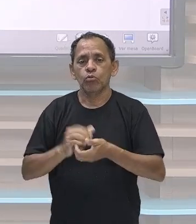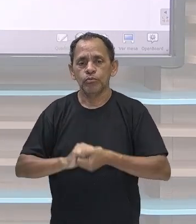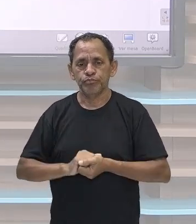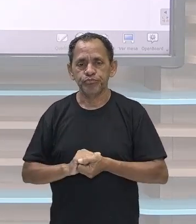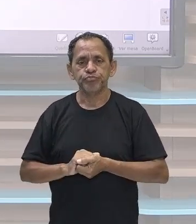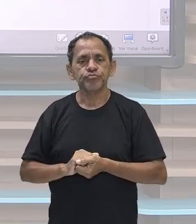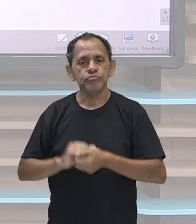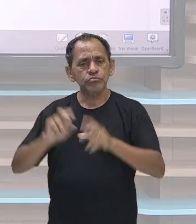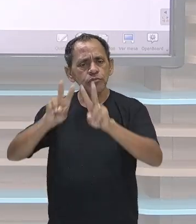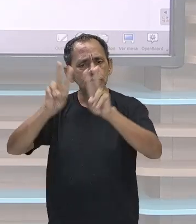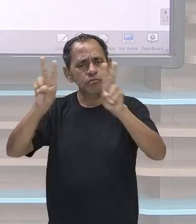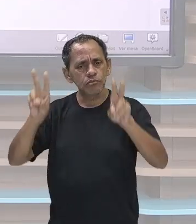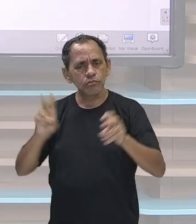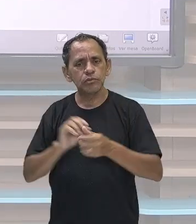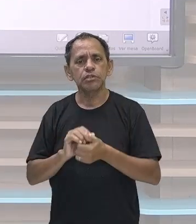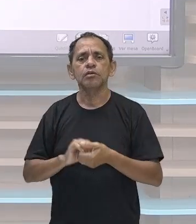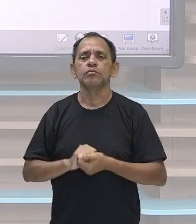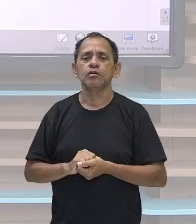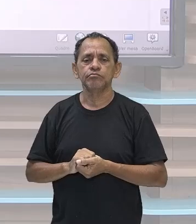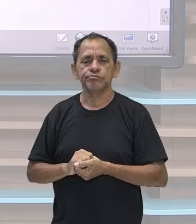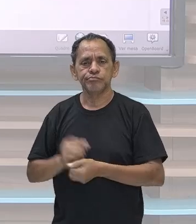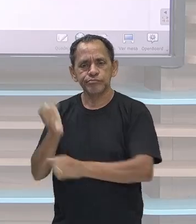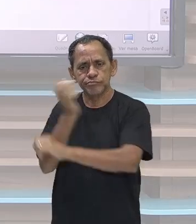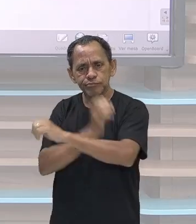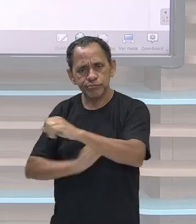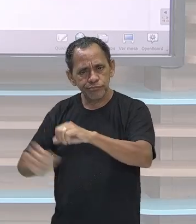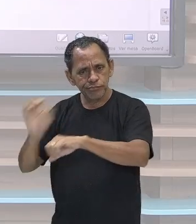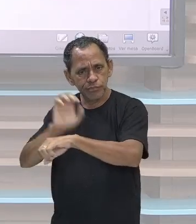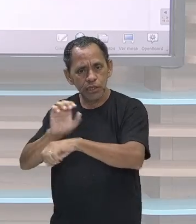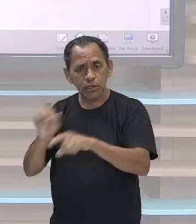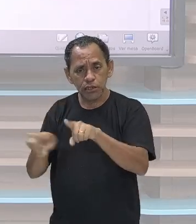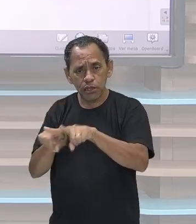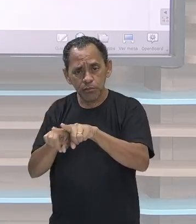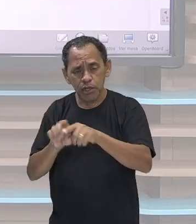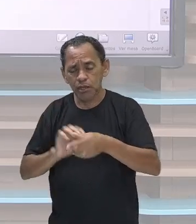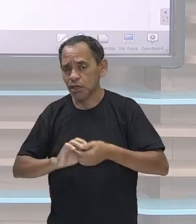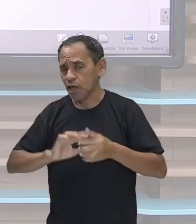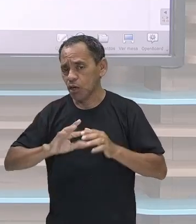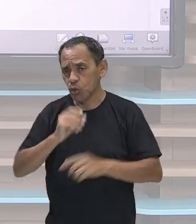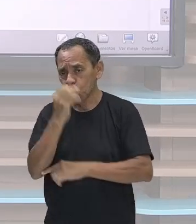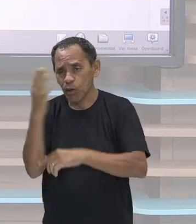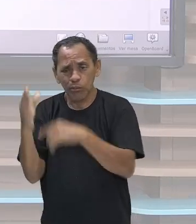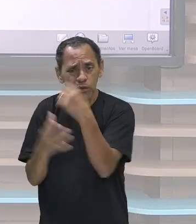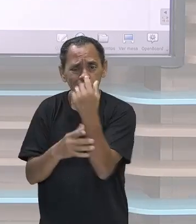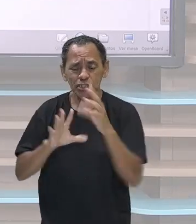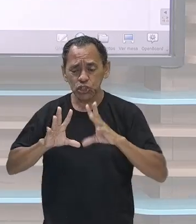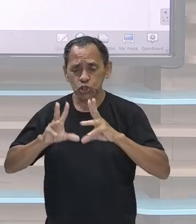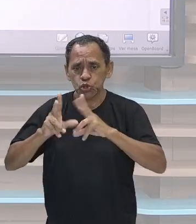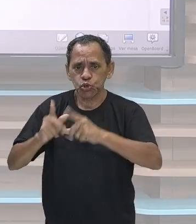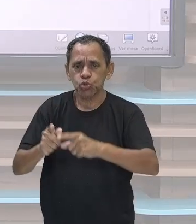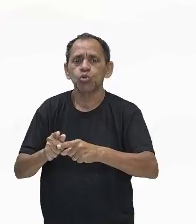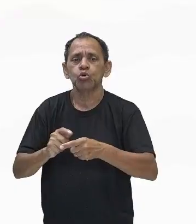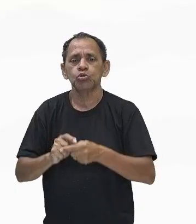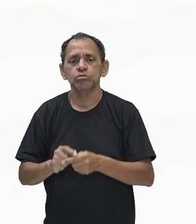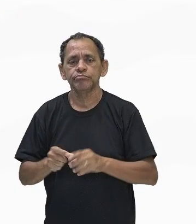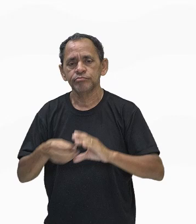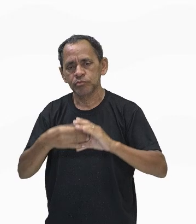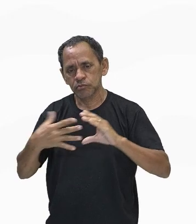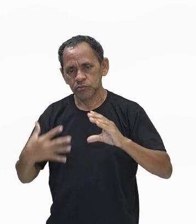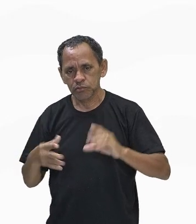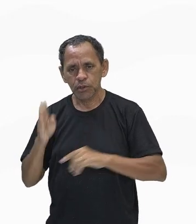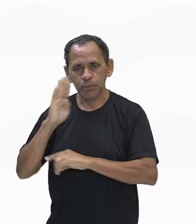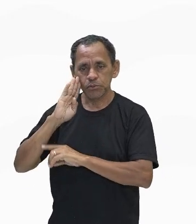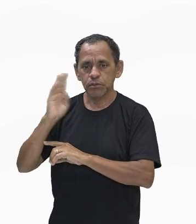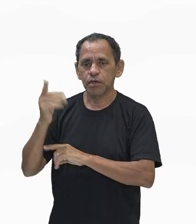de ecologia e tudo mais, a gente está falando do ambiente como um todo, tá bom? Bora continuar falando aí das principais características? E